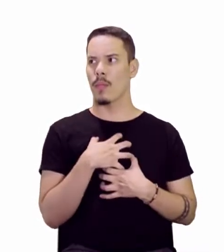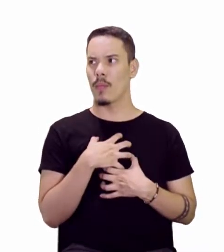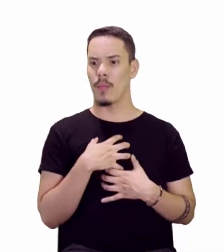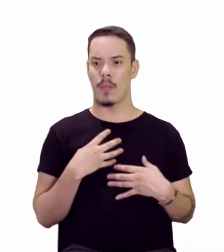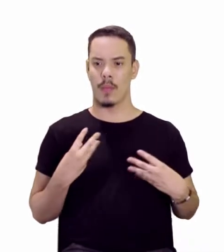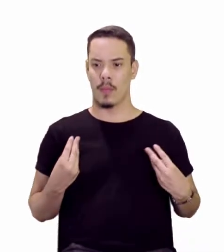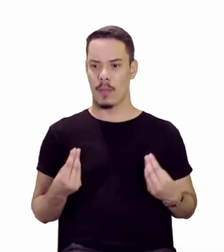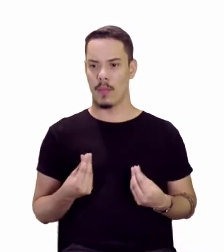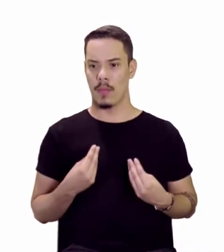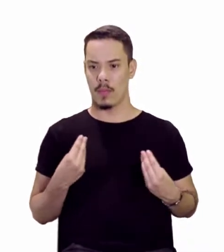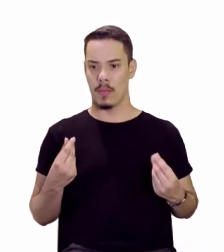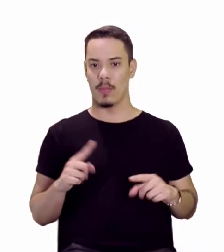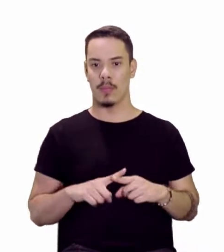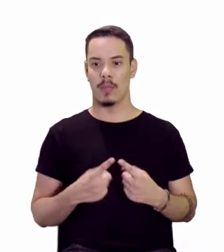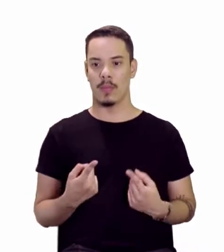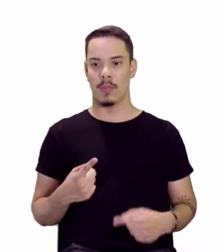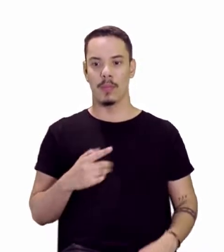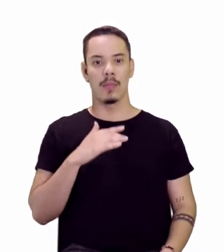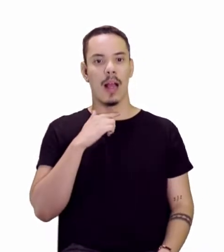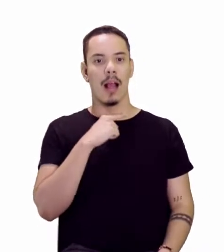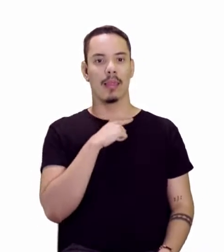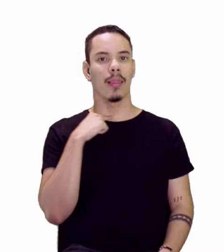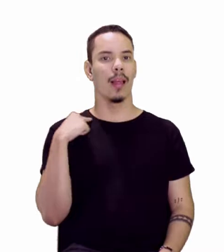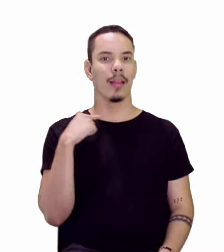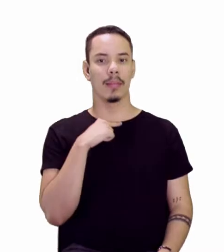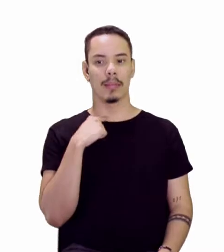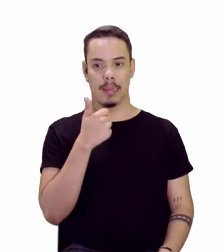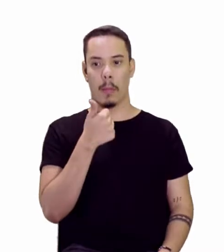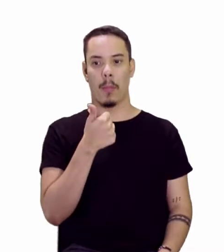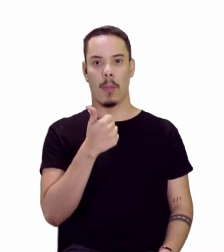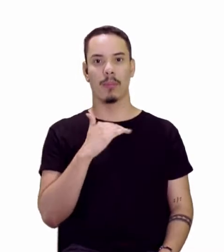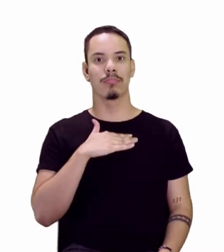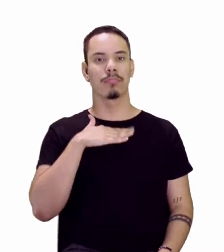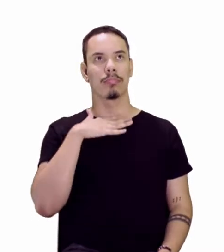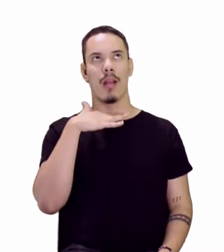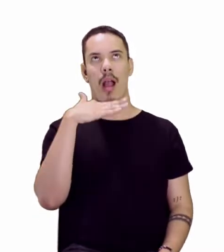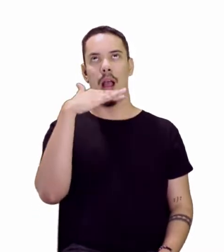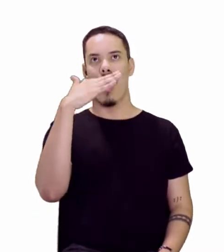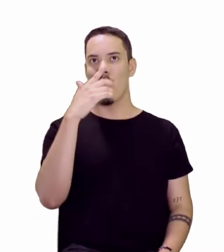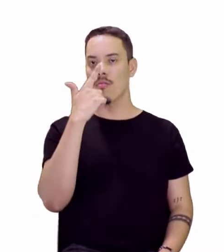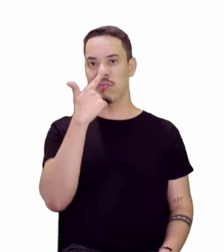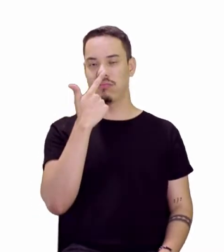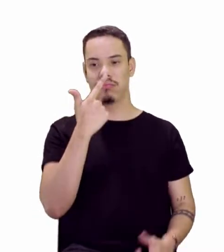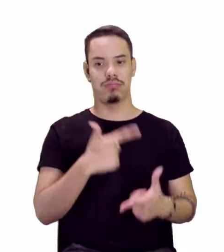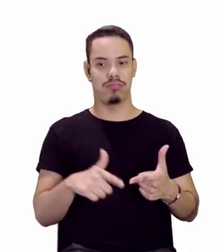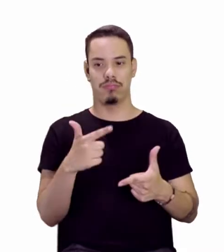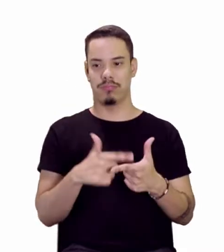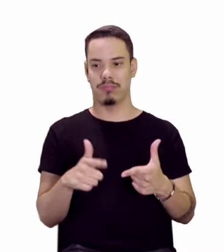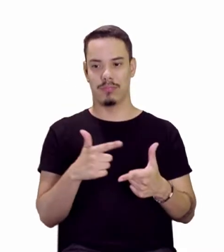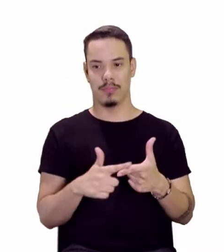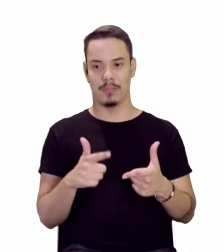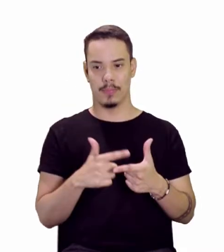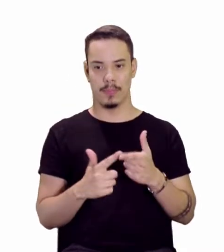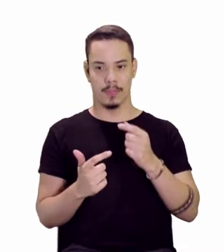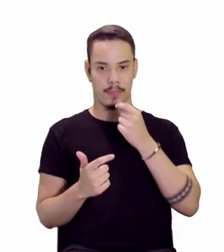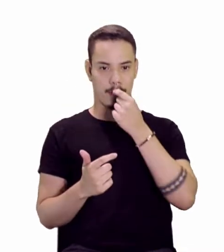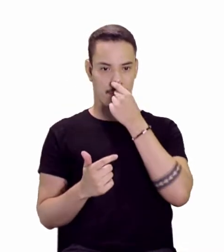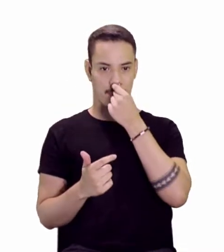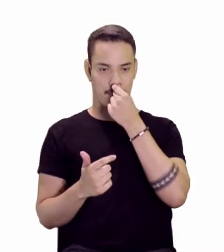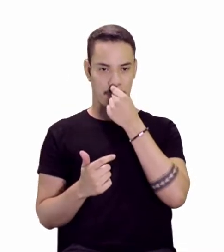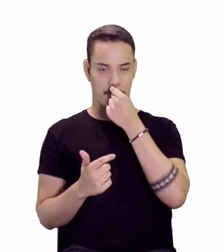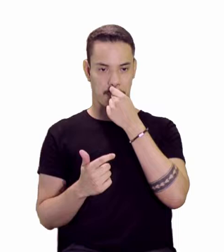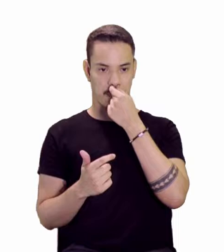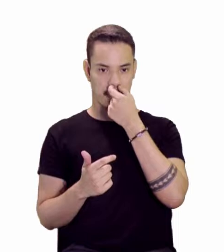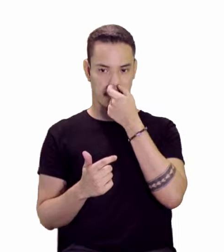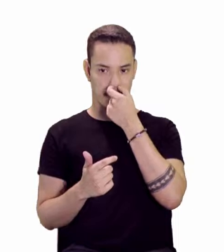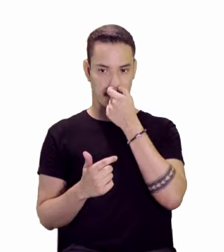que chega até o queixo, né? Tudo bem, né? Tá bom, aí passou dali já é um problema já, né? Mas isso ali, todo mundo que